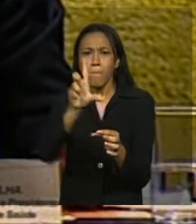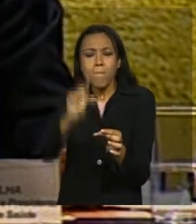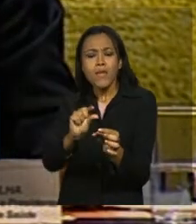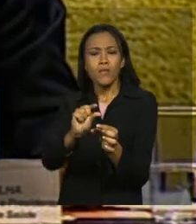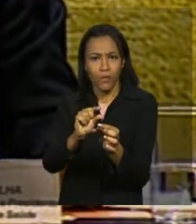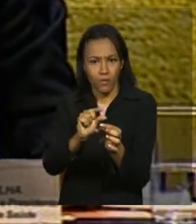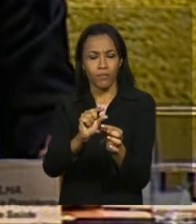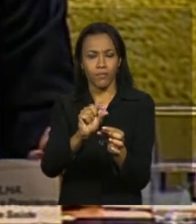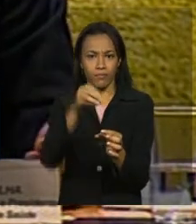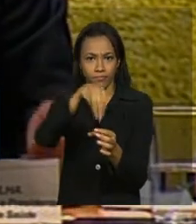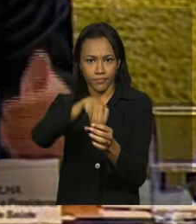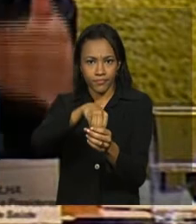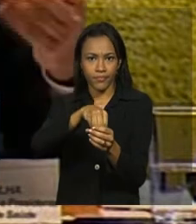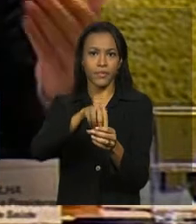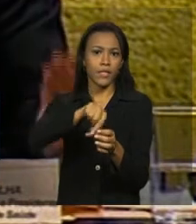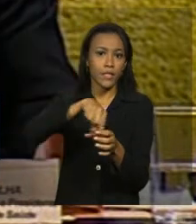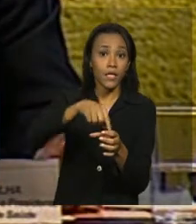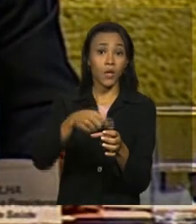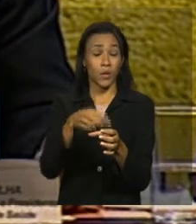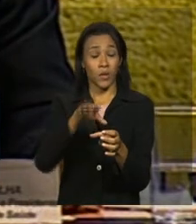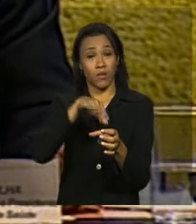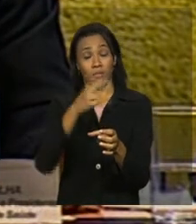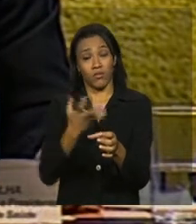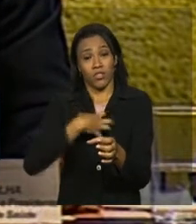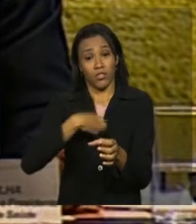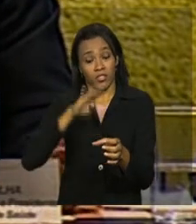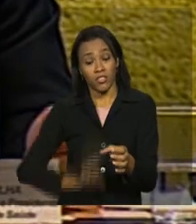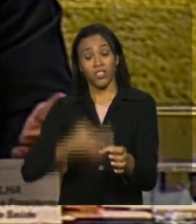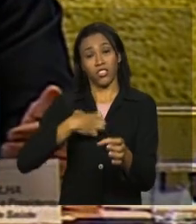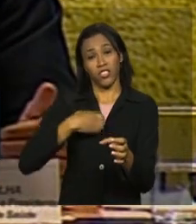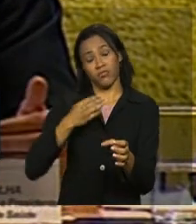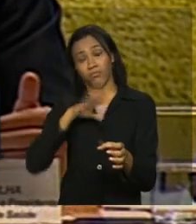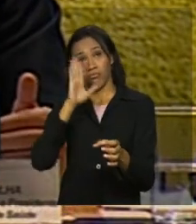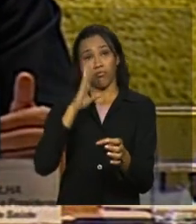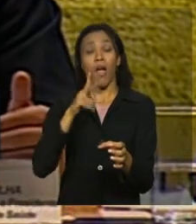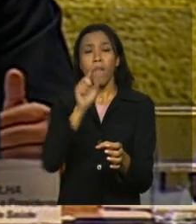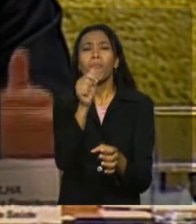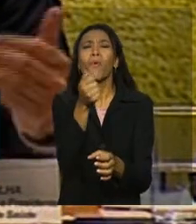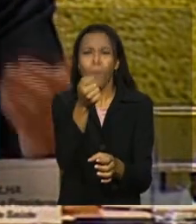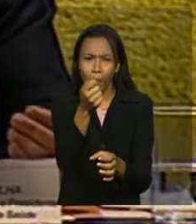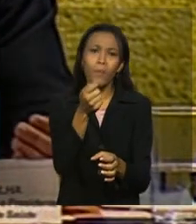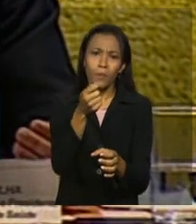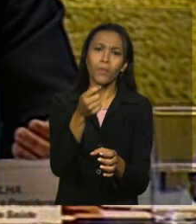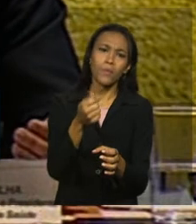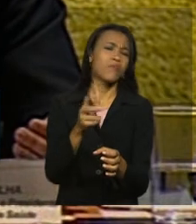menor de eventos adversos dos efeitos colaterais que ela pode causar é menor não ela não causa uma